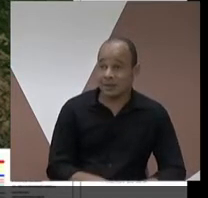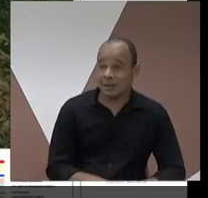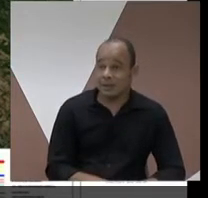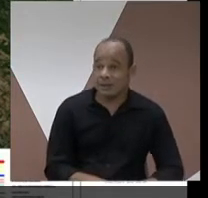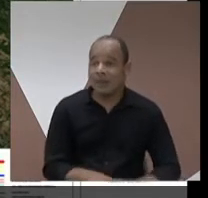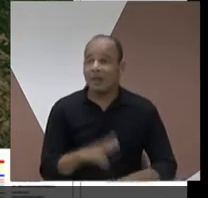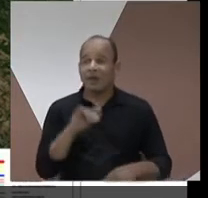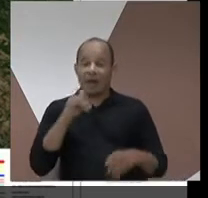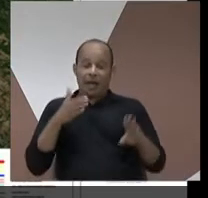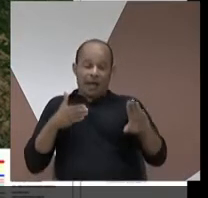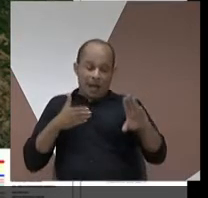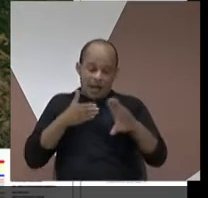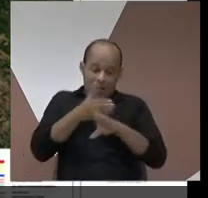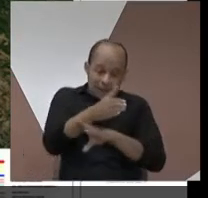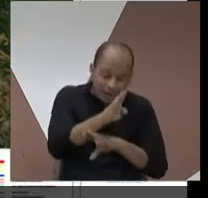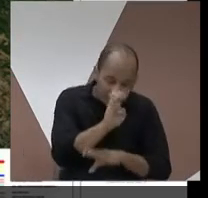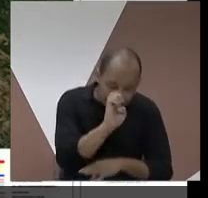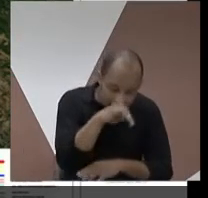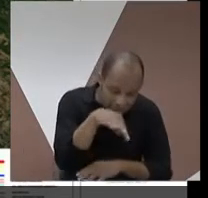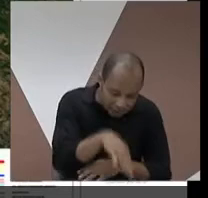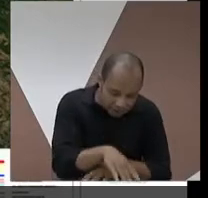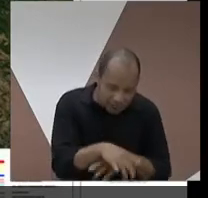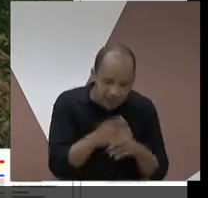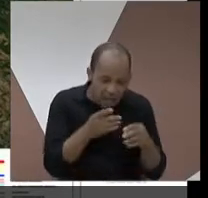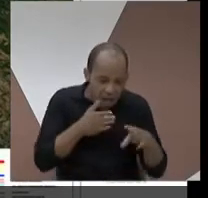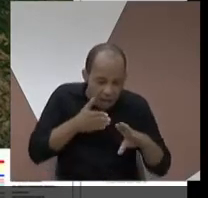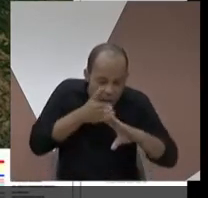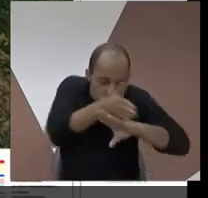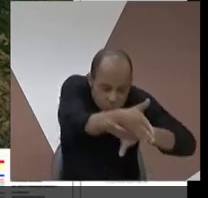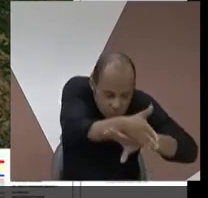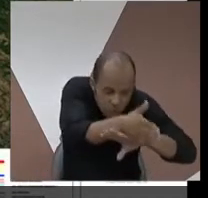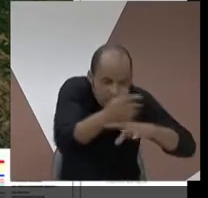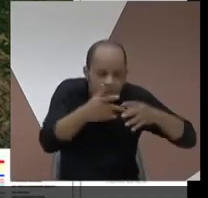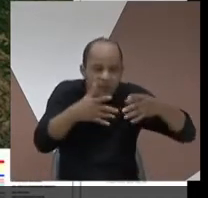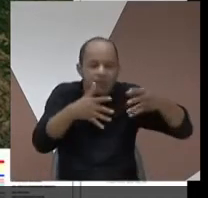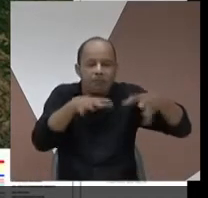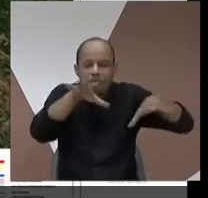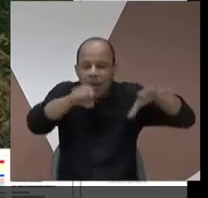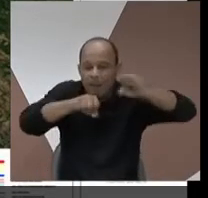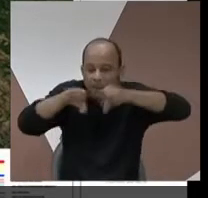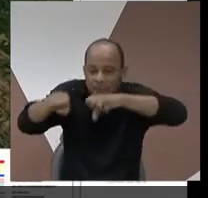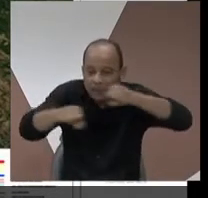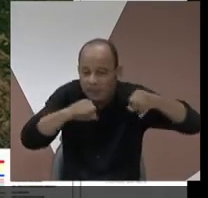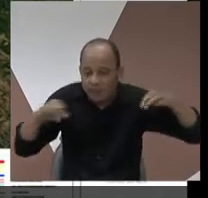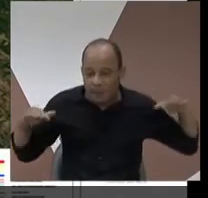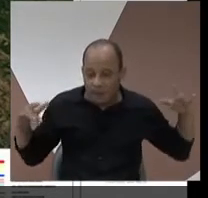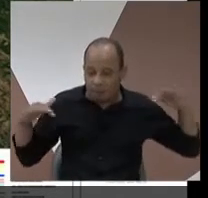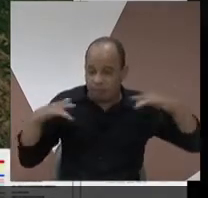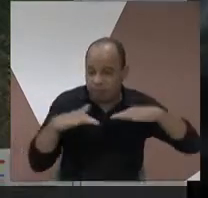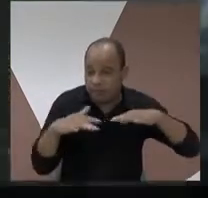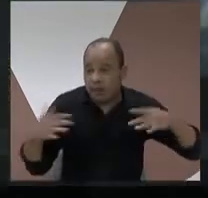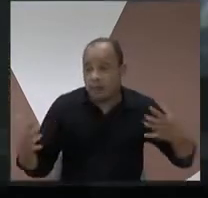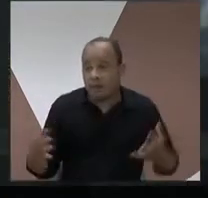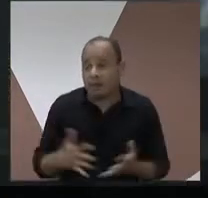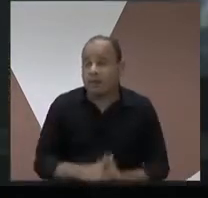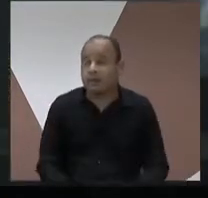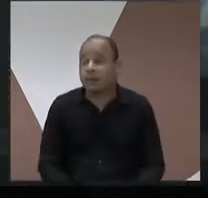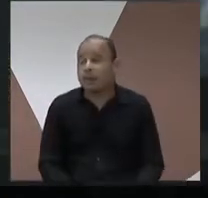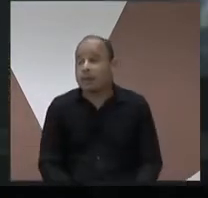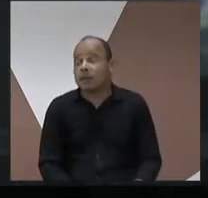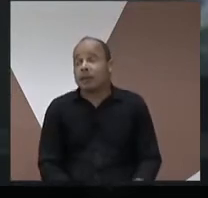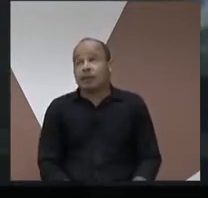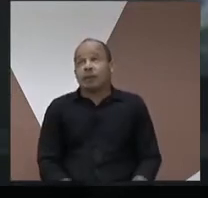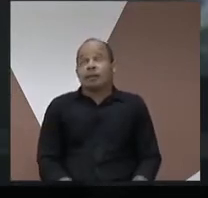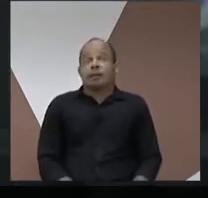Betim para buscar o Rodoanel no meio da cidade. Né? Uma outra questão gravíssima. Nós estamos aqui